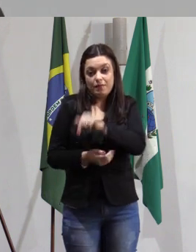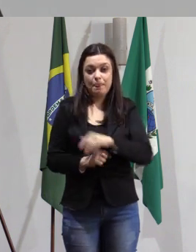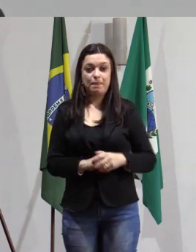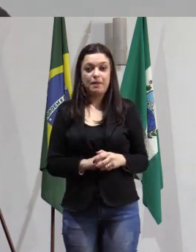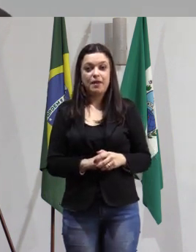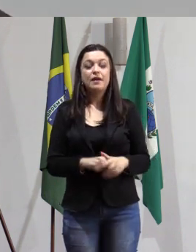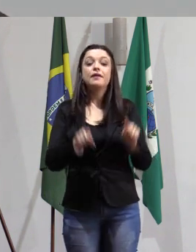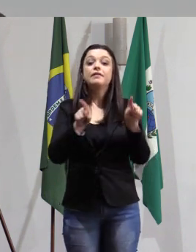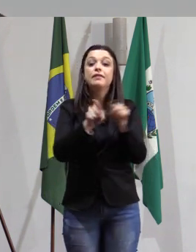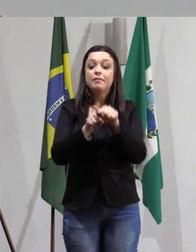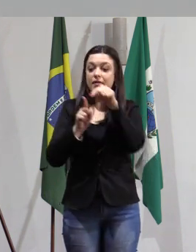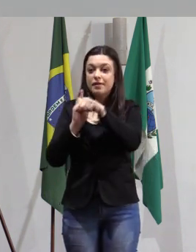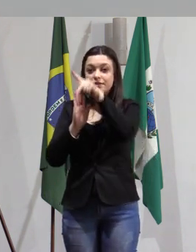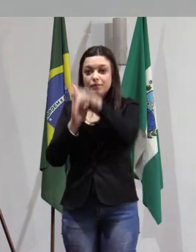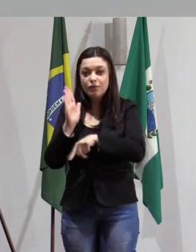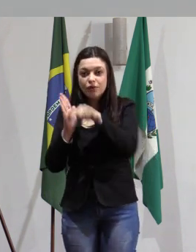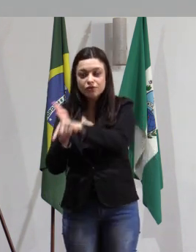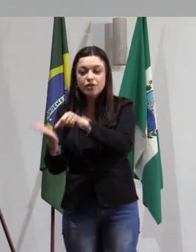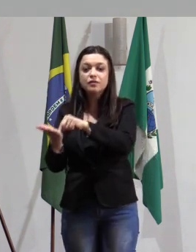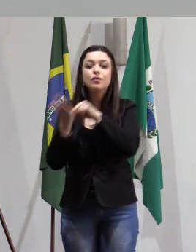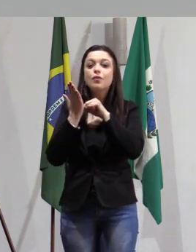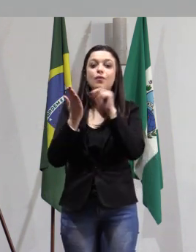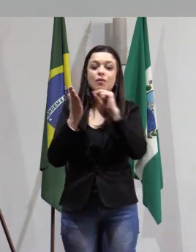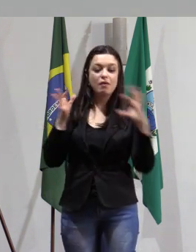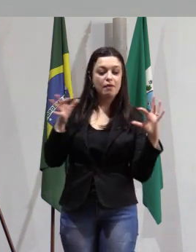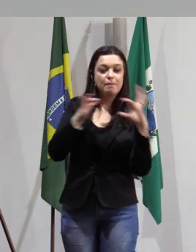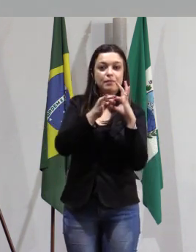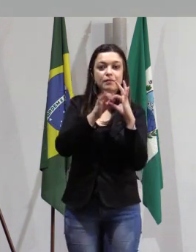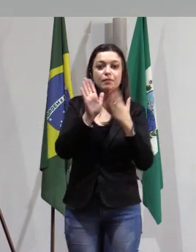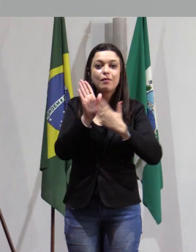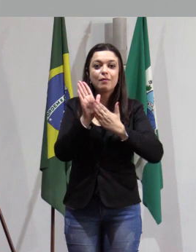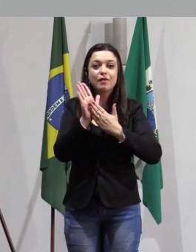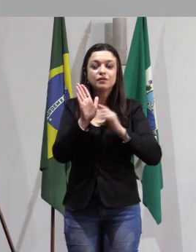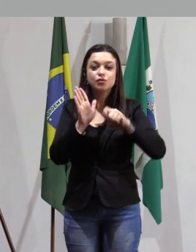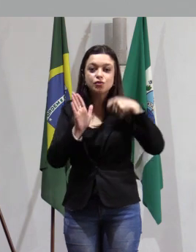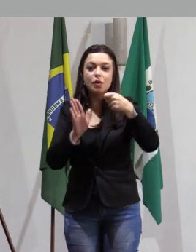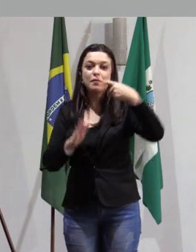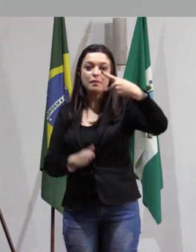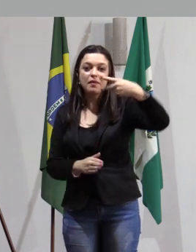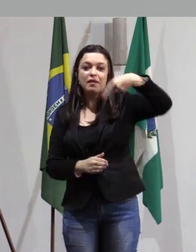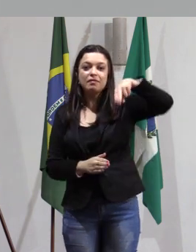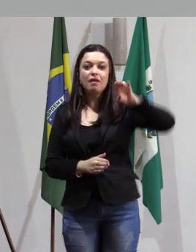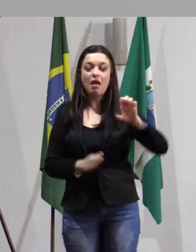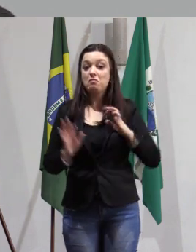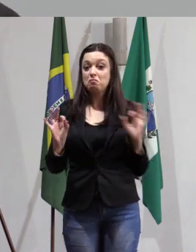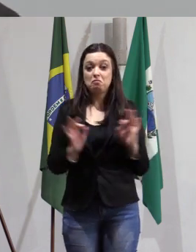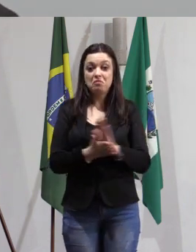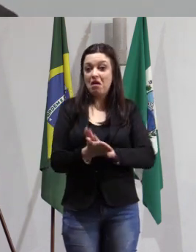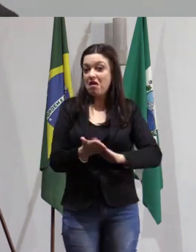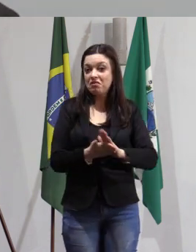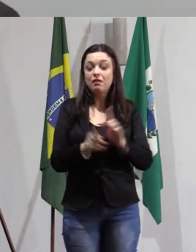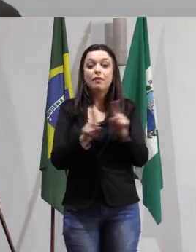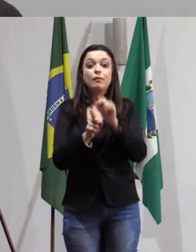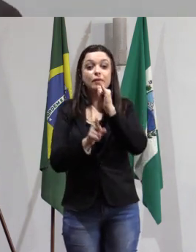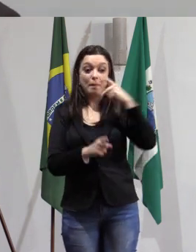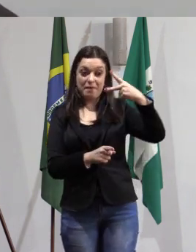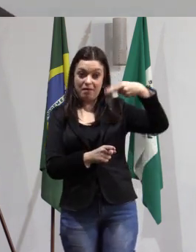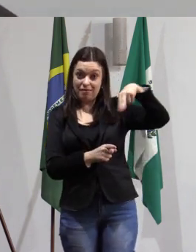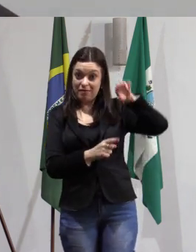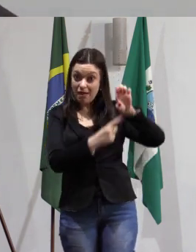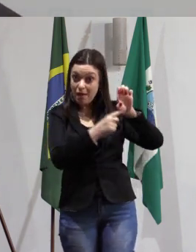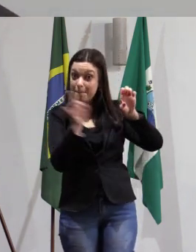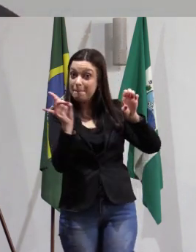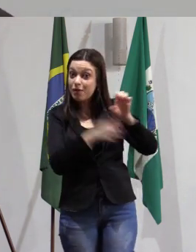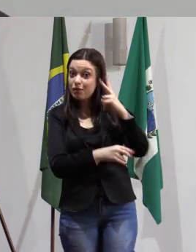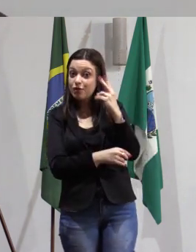a referência ou a remissão à maneira como serão atingidas as metas